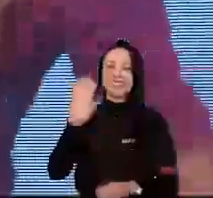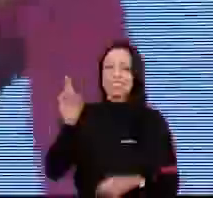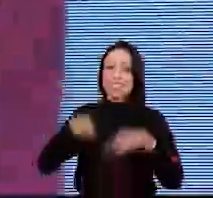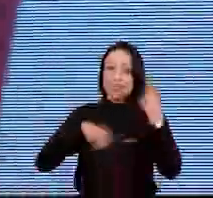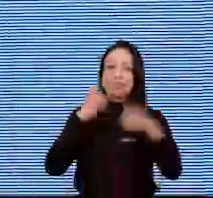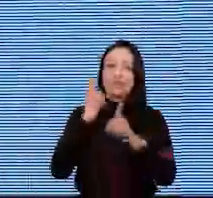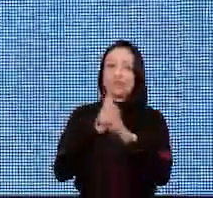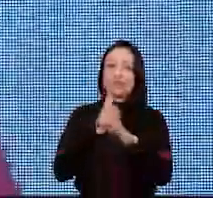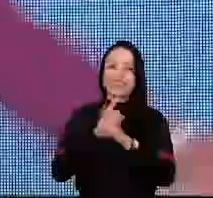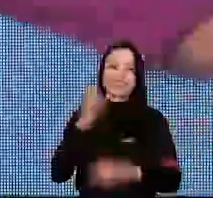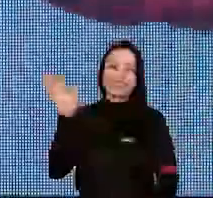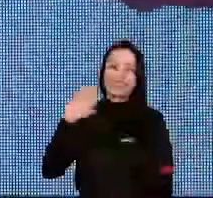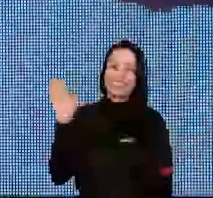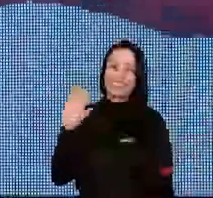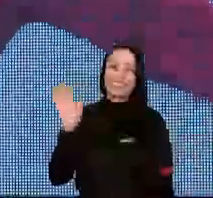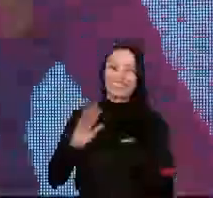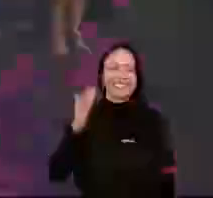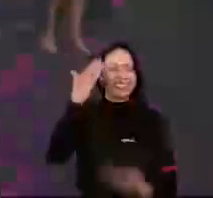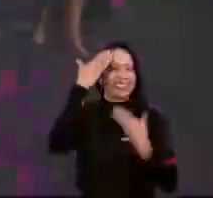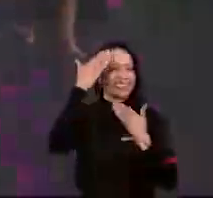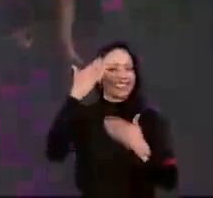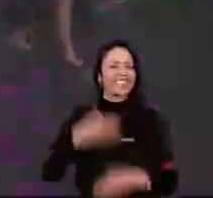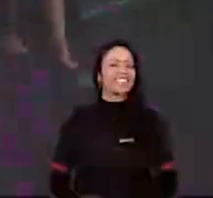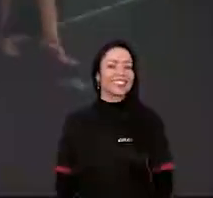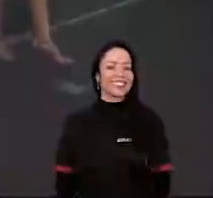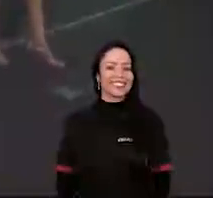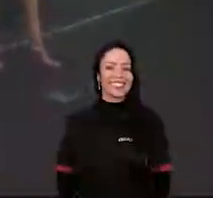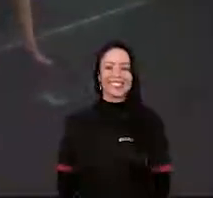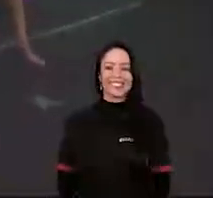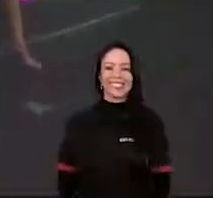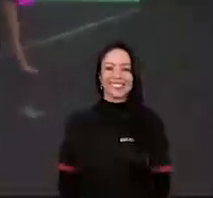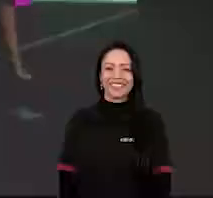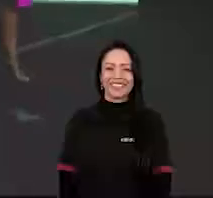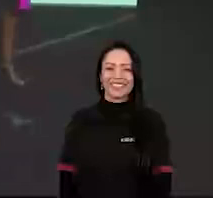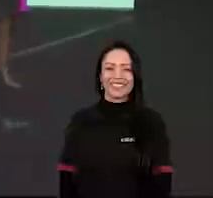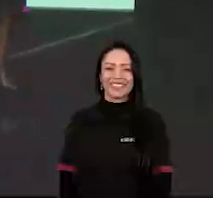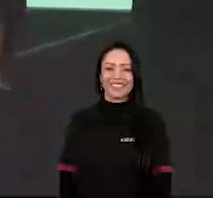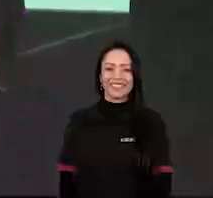o nosso próximo evento. Obrigada. Obrigada.